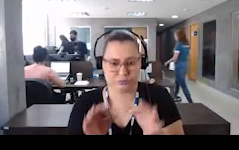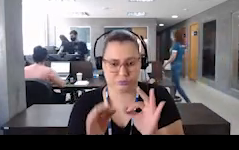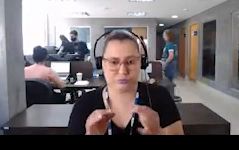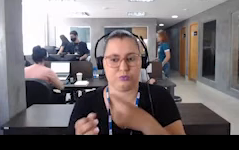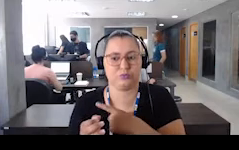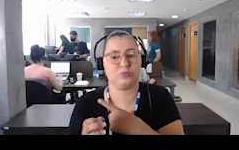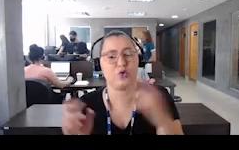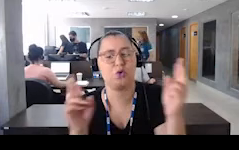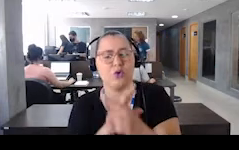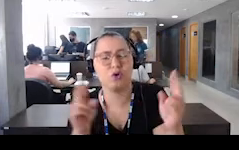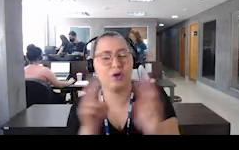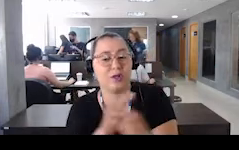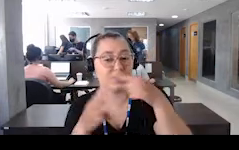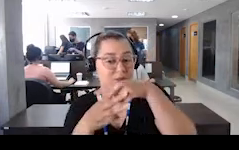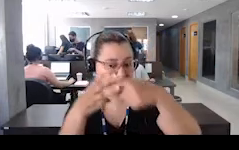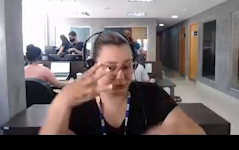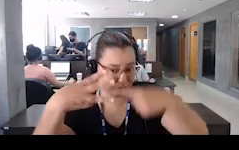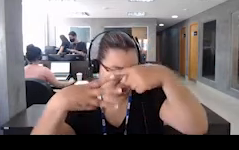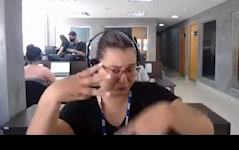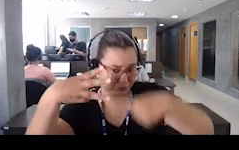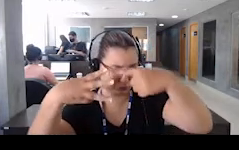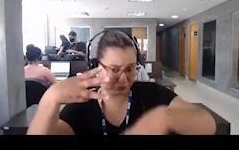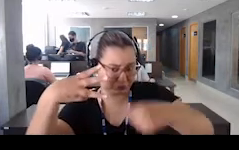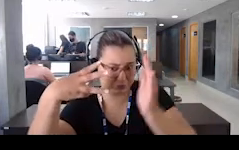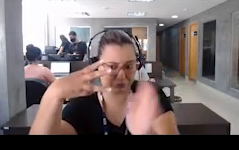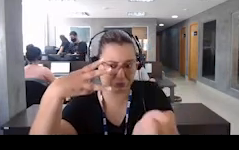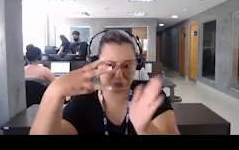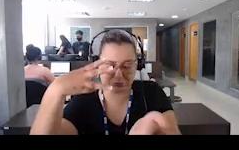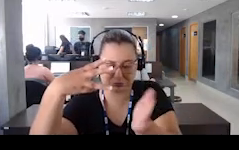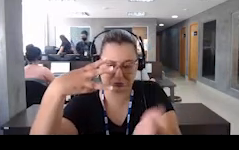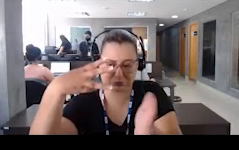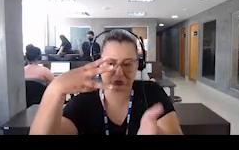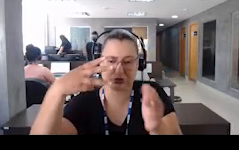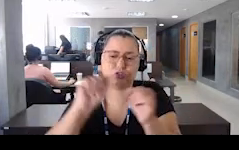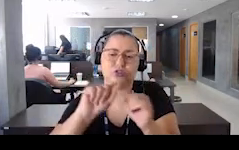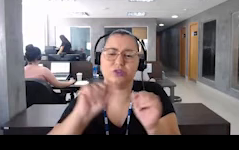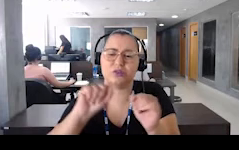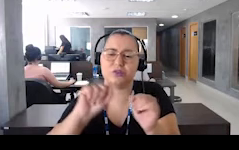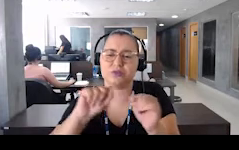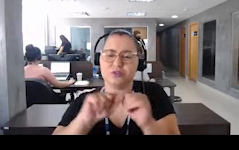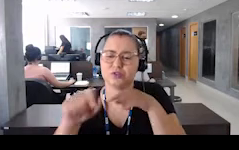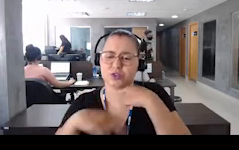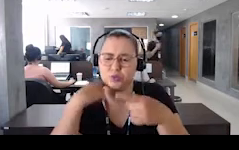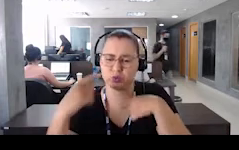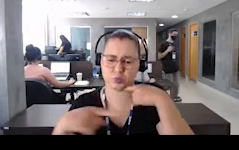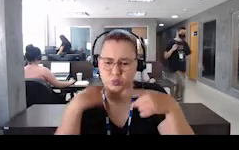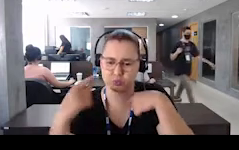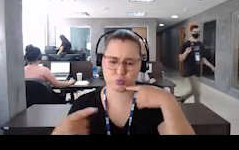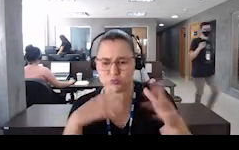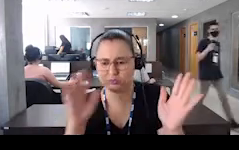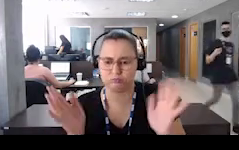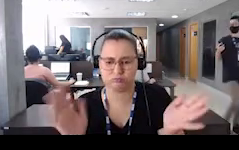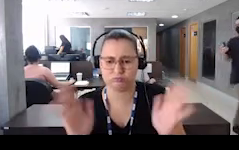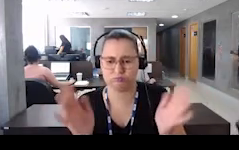certo? Com relação a esses 3 desafios aqui que a gente já fez, vocês tiveram alguma dúvida